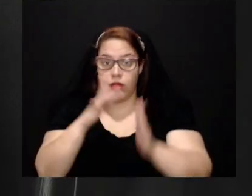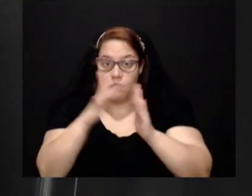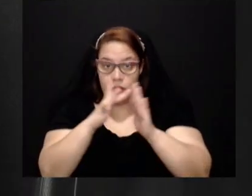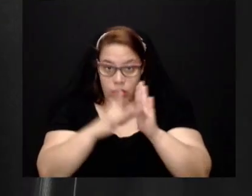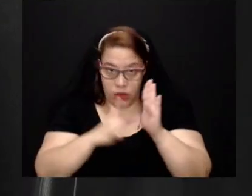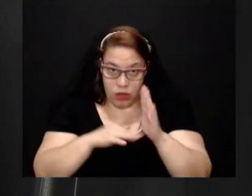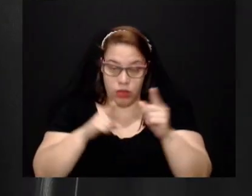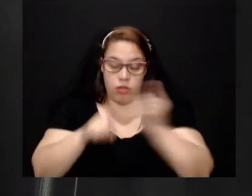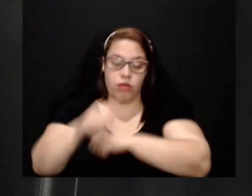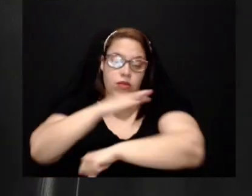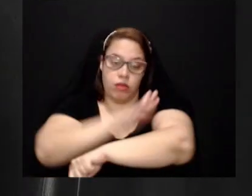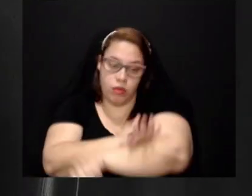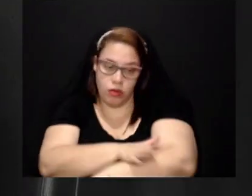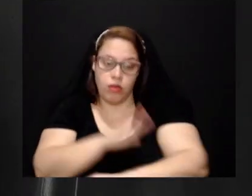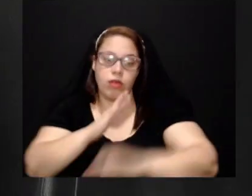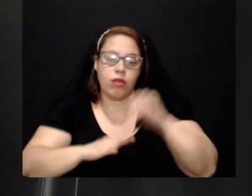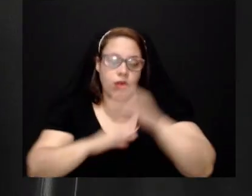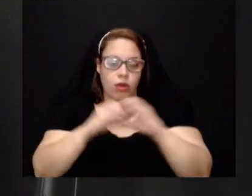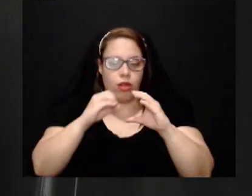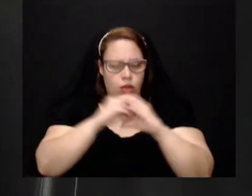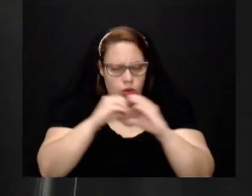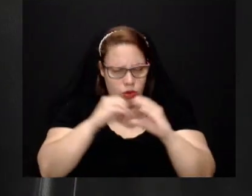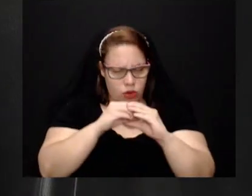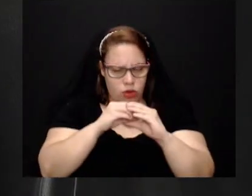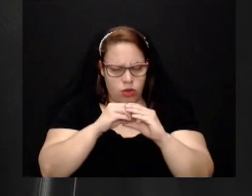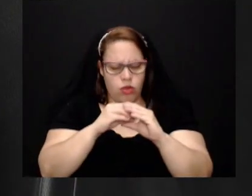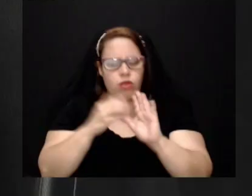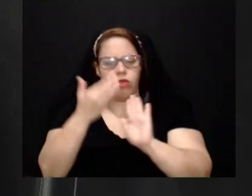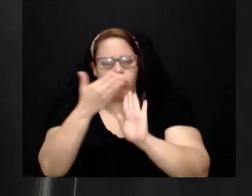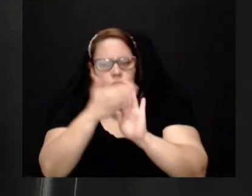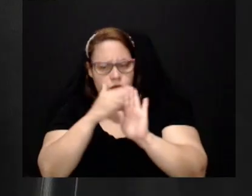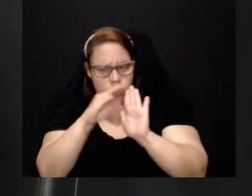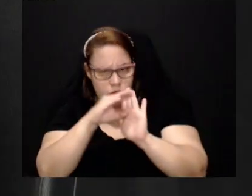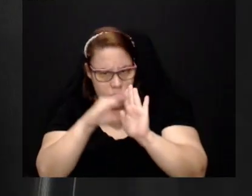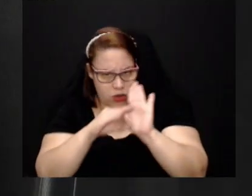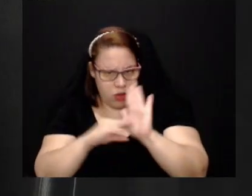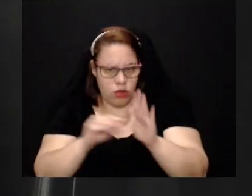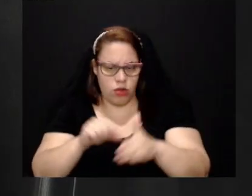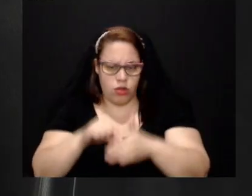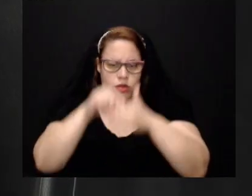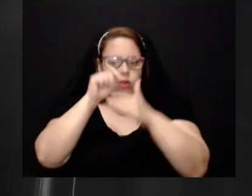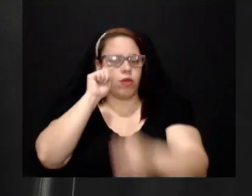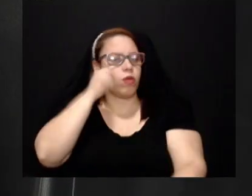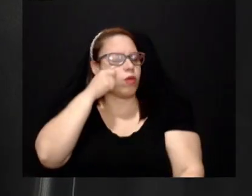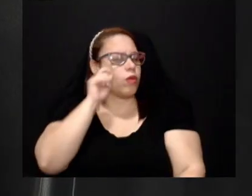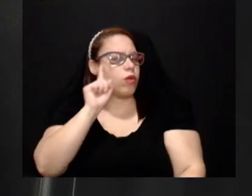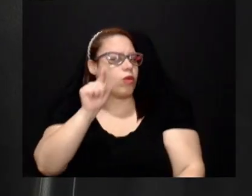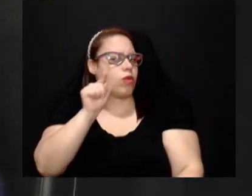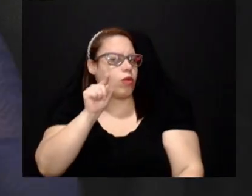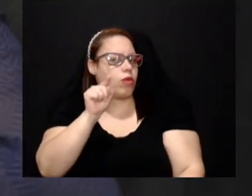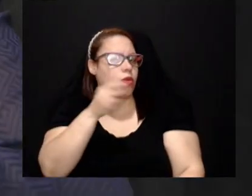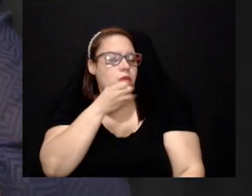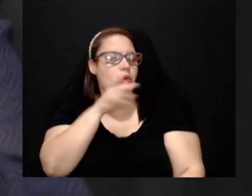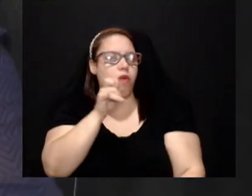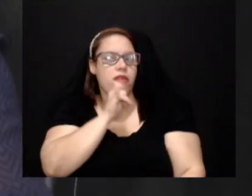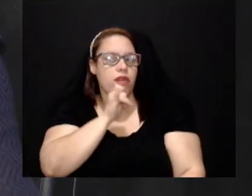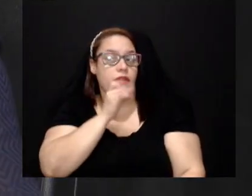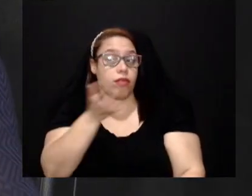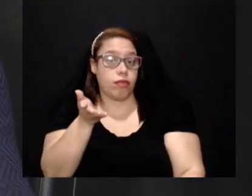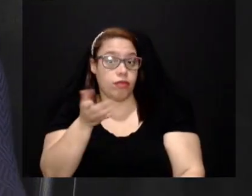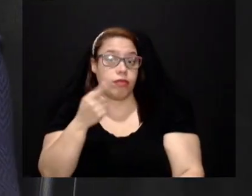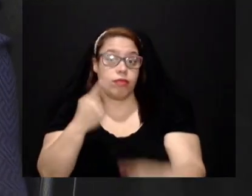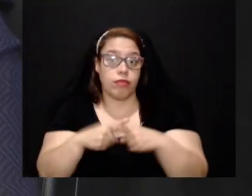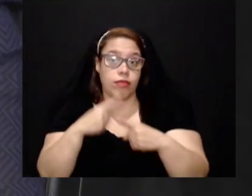você tem que ter cotas, você tem que ter programas como de lideranças negras, mas você também tem que mostrar os bons exemplos. Exato. Né? Porque acho que tem